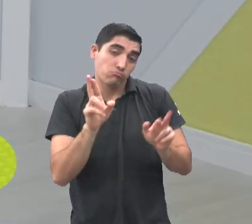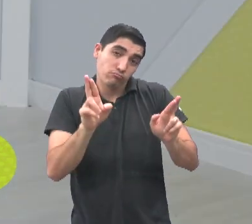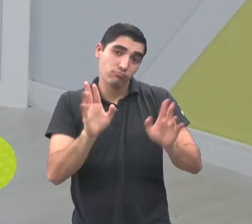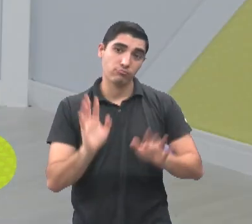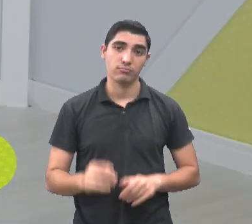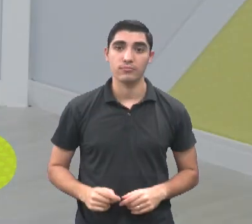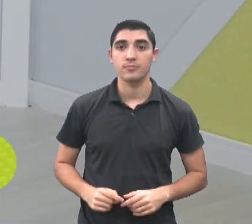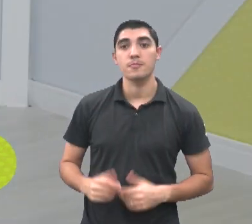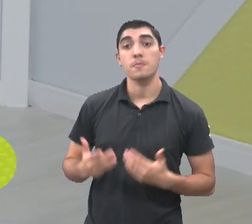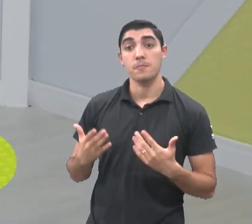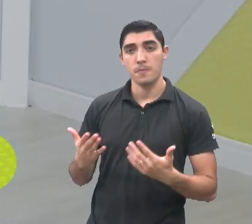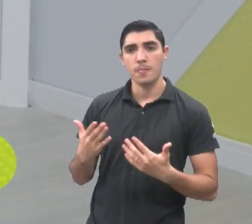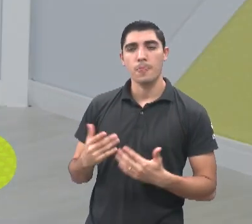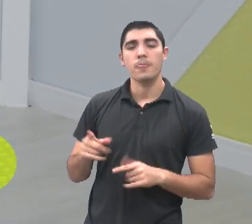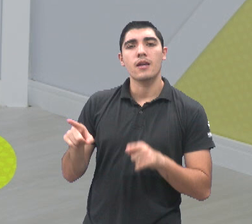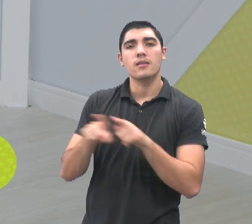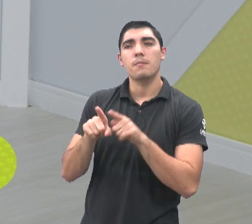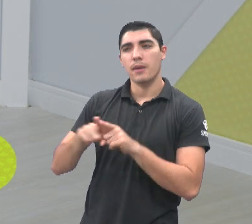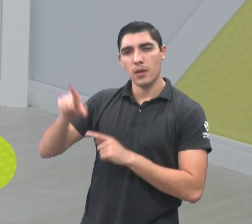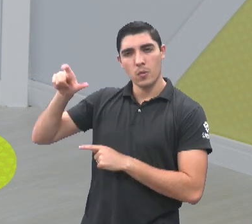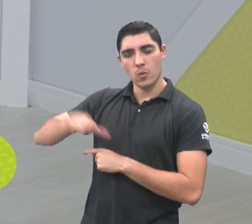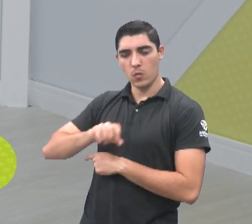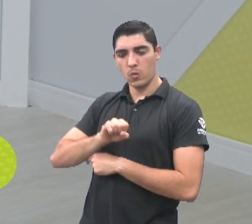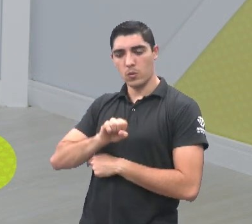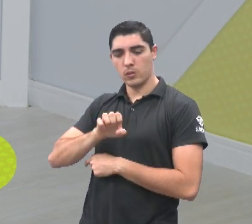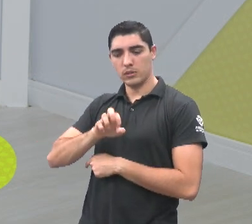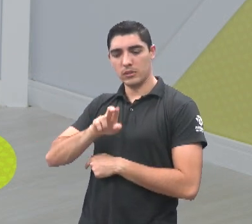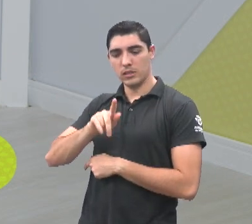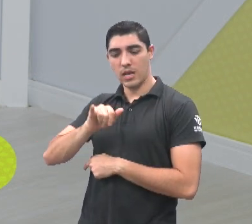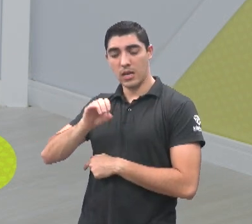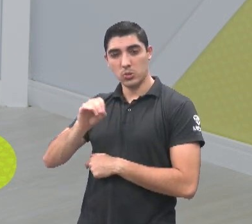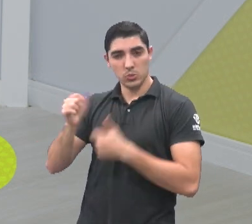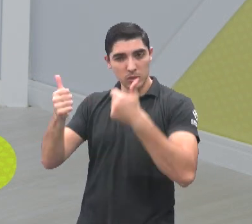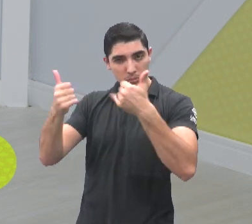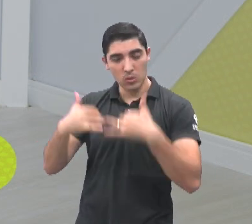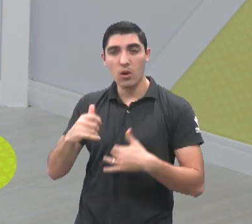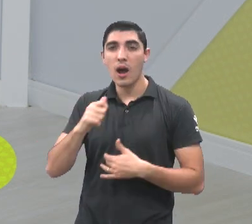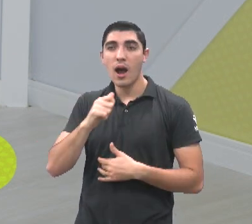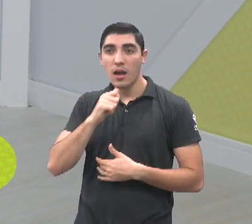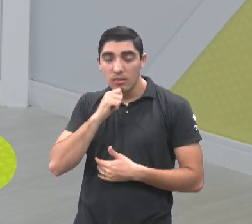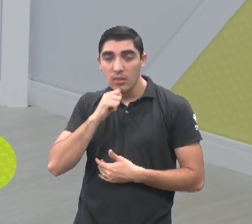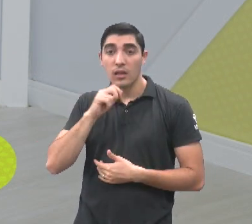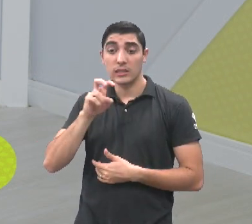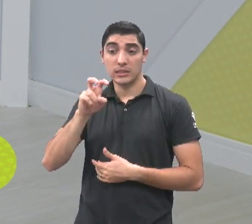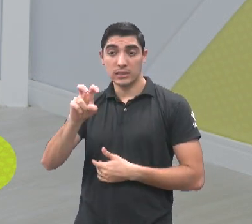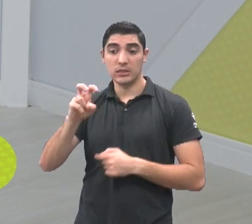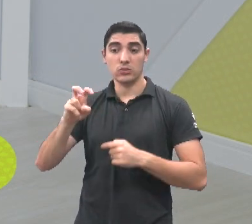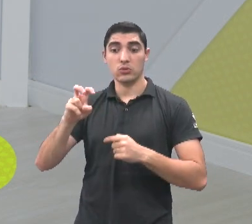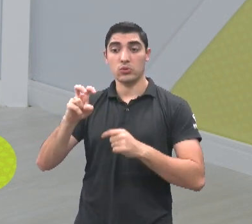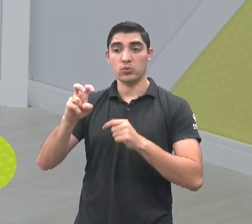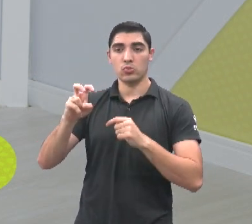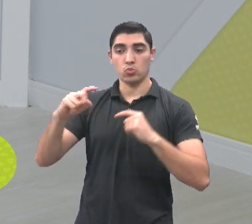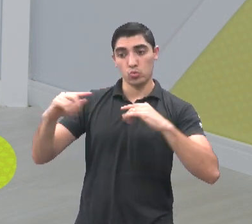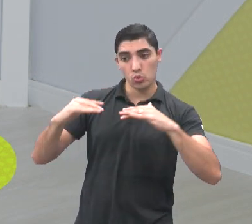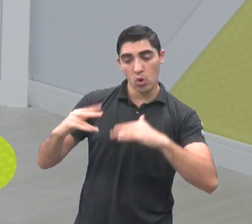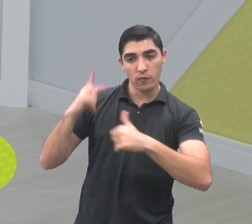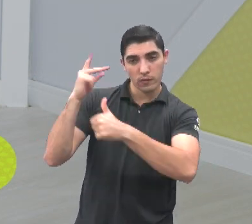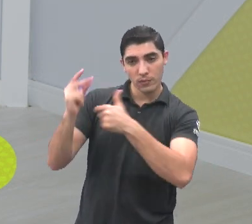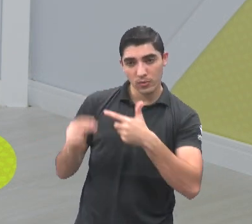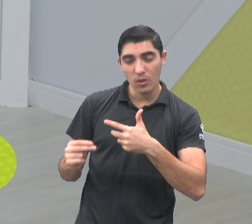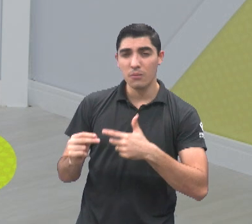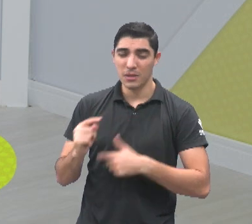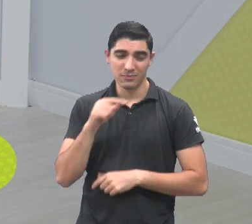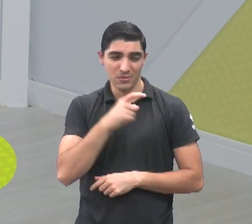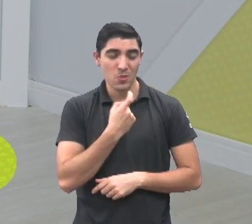naquela conta que o próprio Sérgio Negrão falou, né, de 5 vitórias para escapar, 6 para tentar se classificar, não entra o Campinas, certamente não